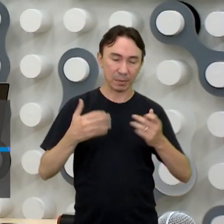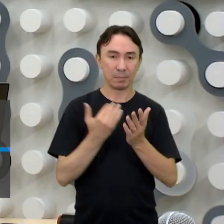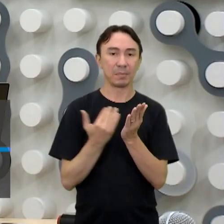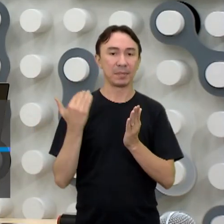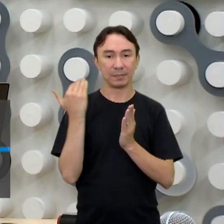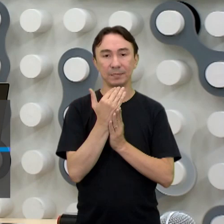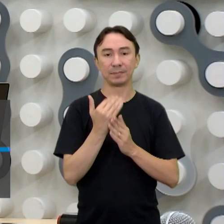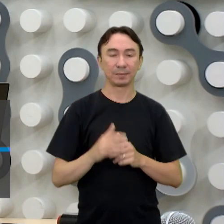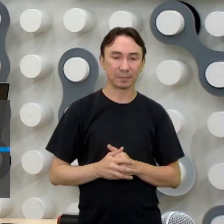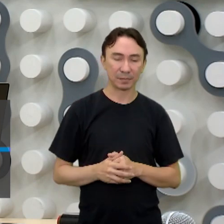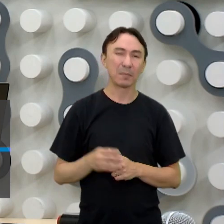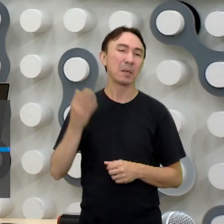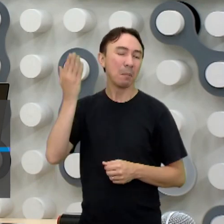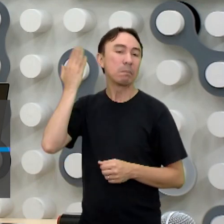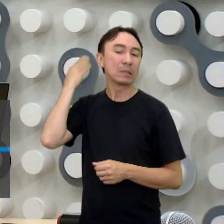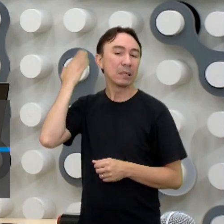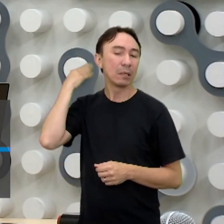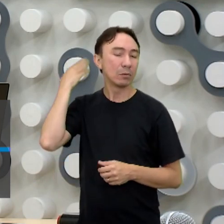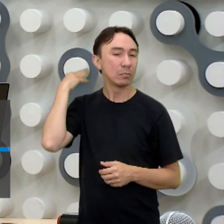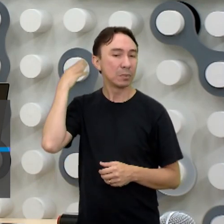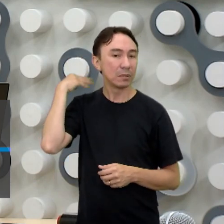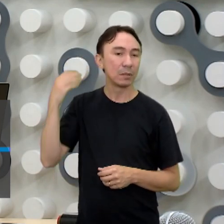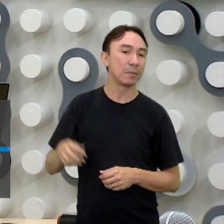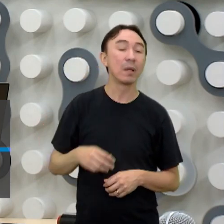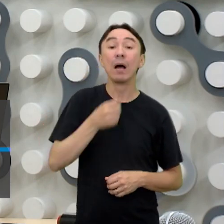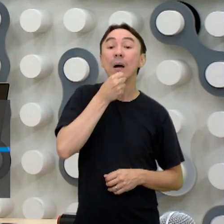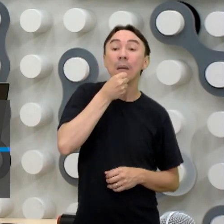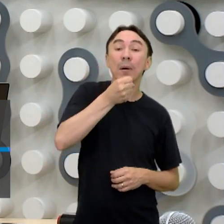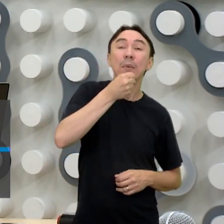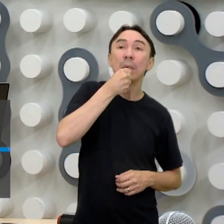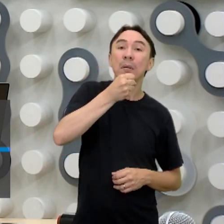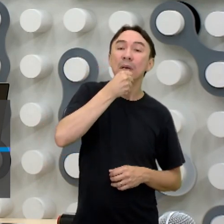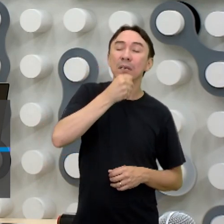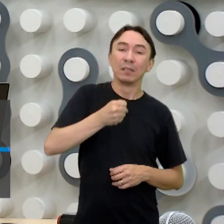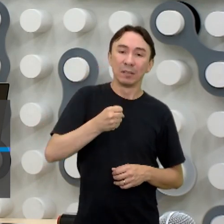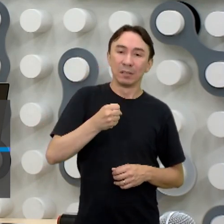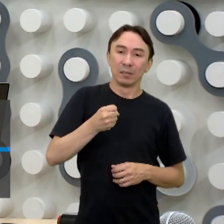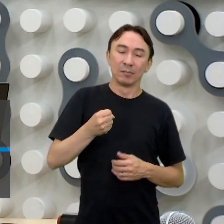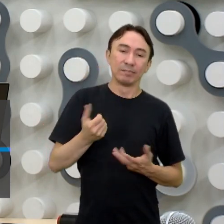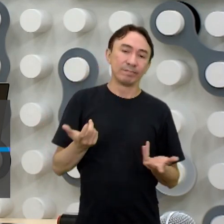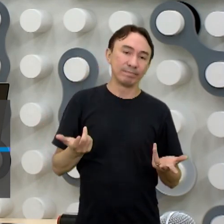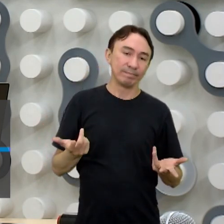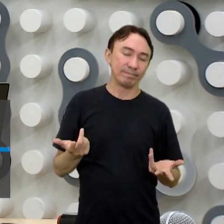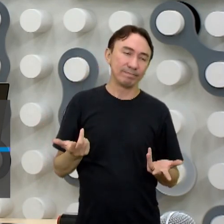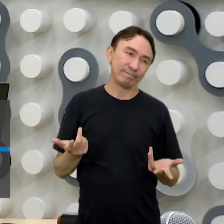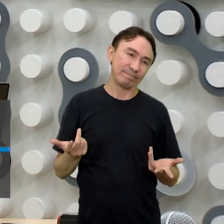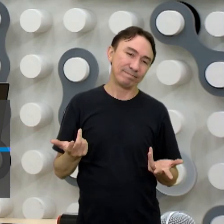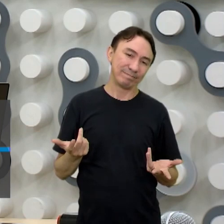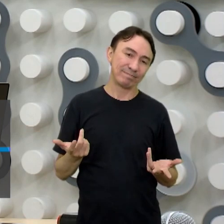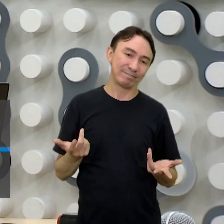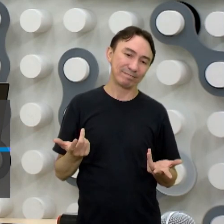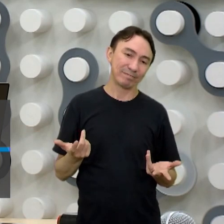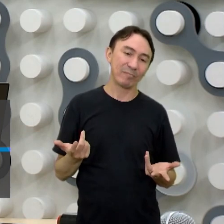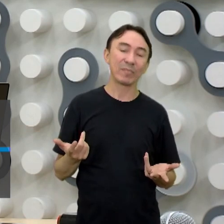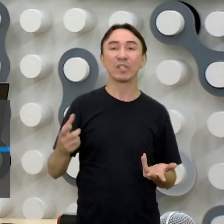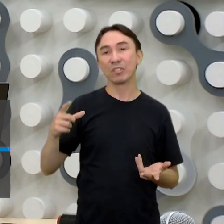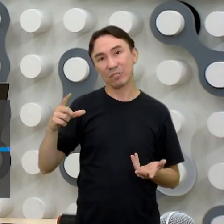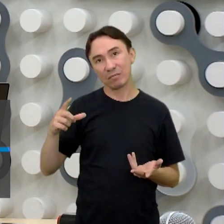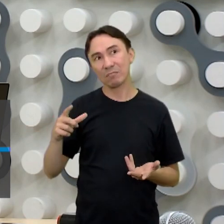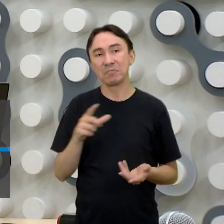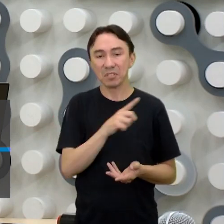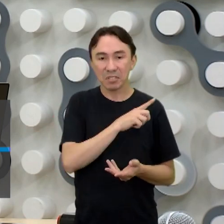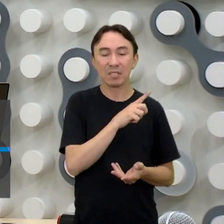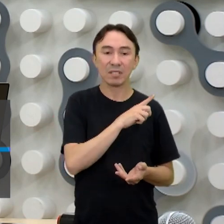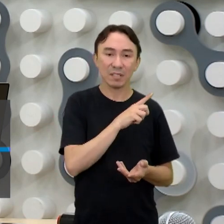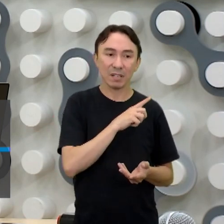A mídia, antigamente, ela tinha, vamos dizer, a mídia. Na verdade, havia empresas que